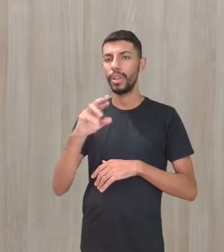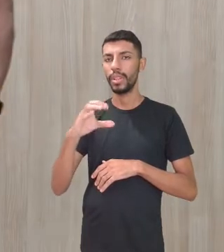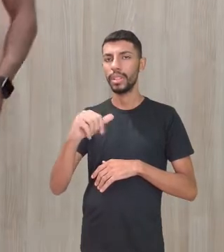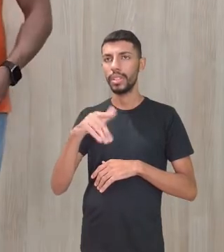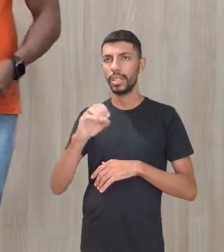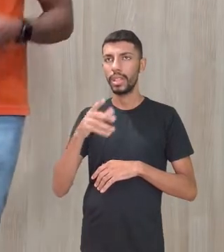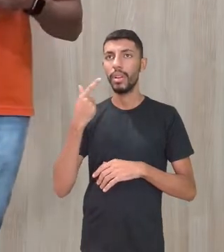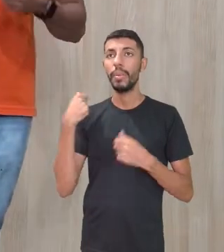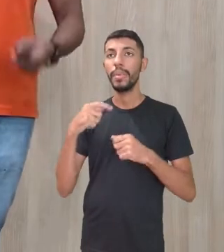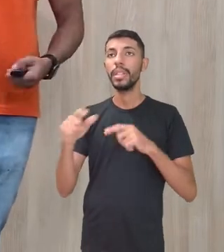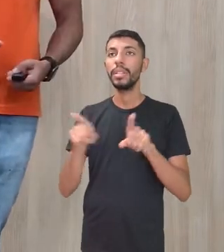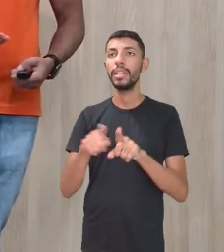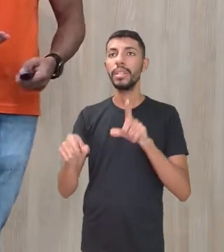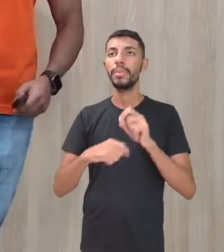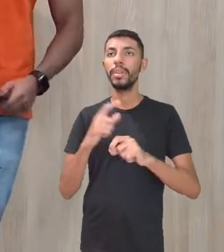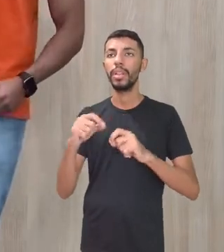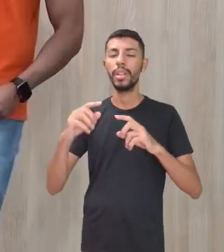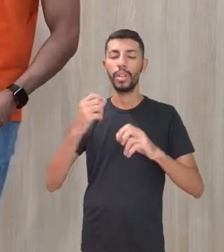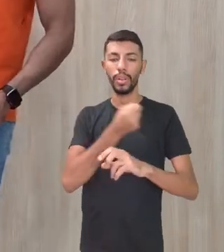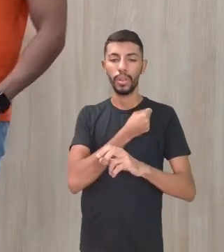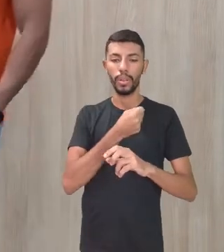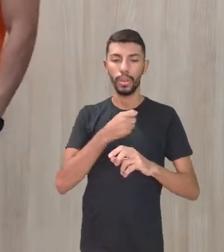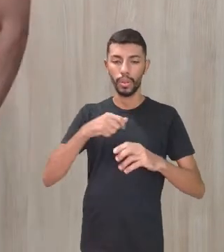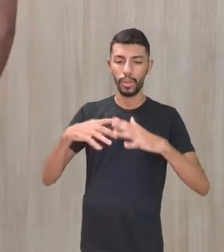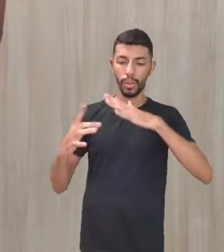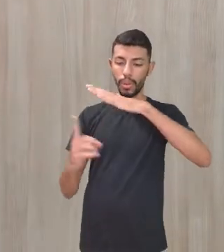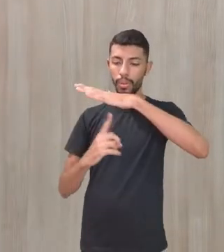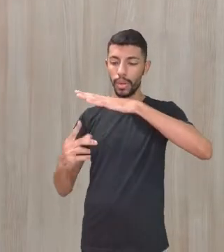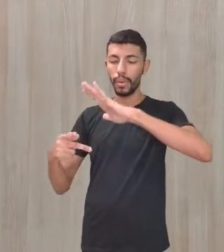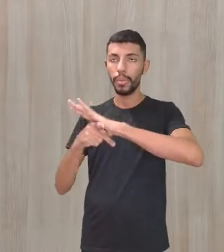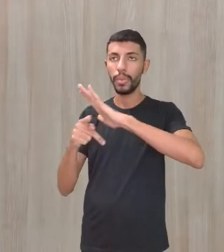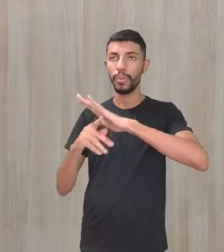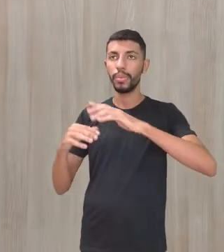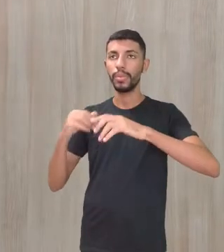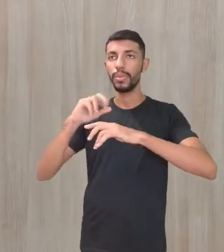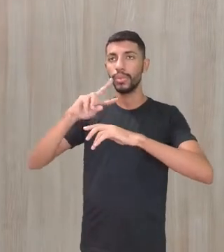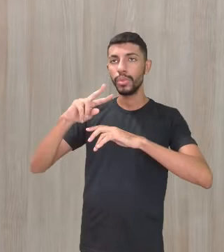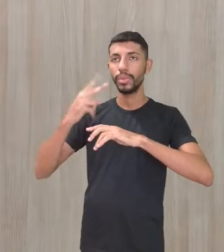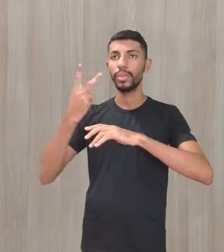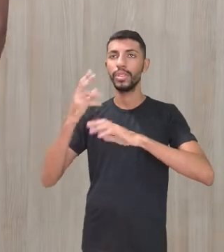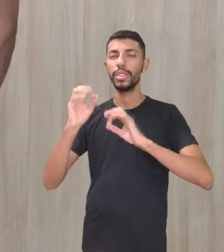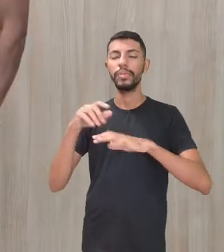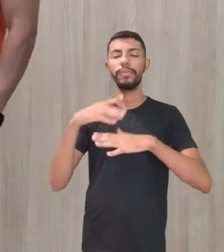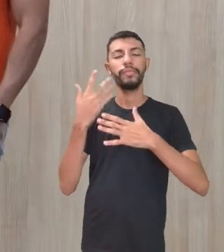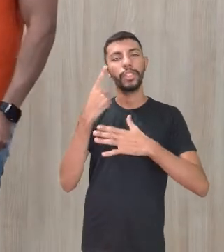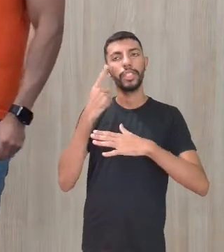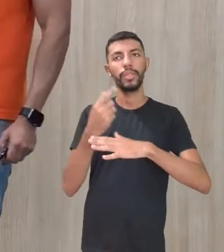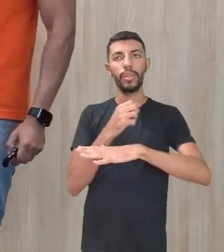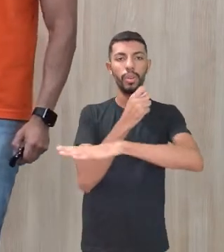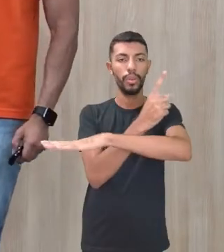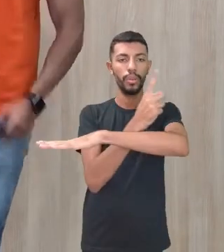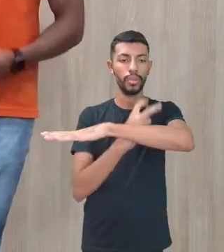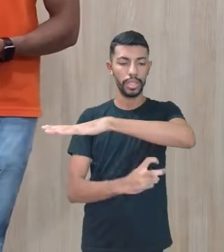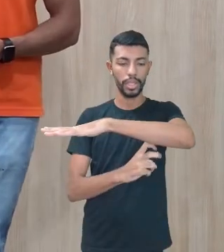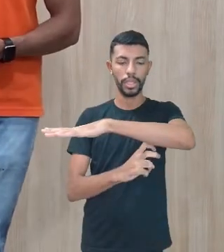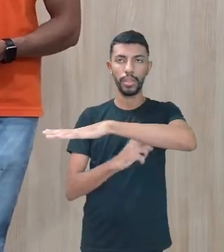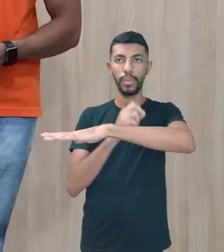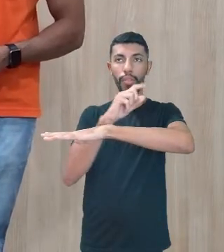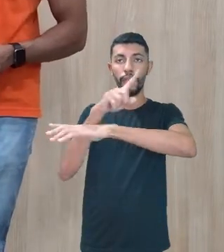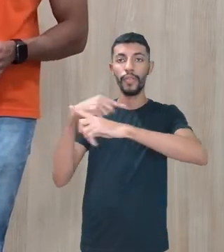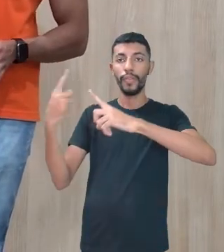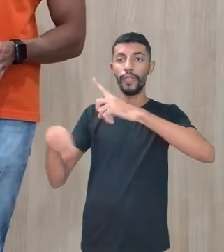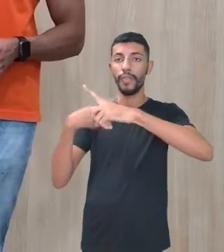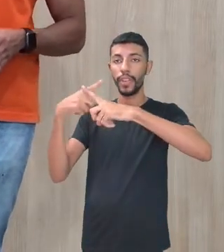numerador também por 2. Então, 1 vezes 2 é igual a 2. Então, eu tenho aí frações o quê?